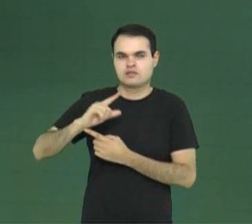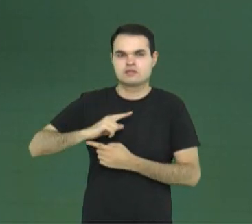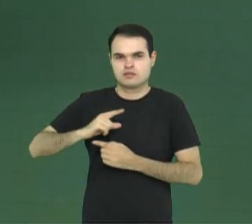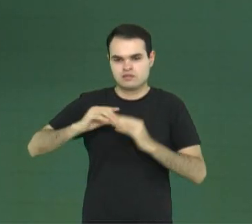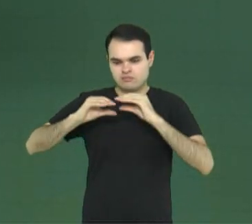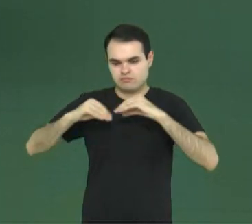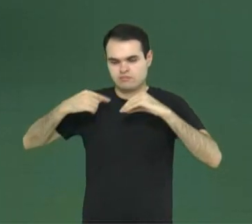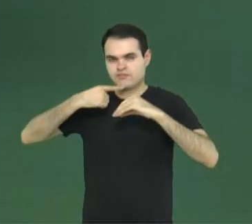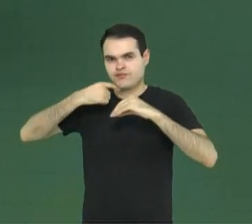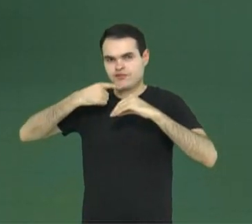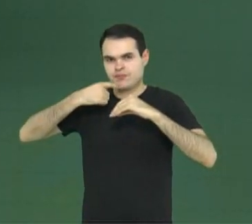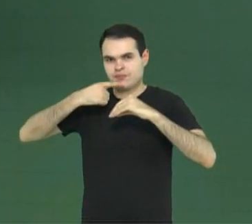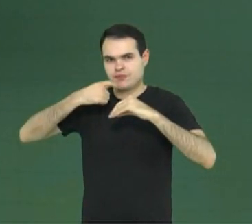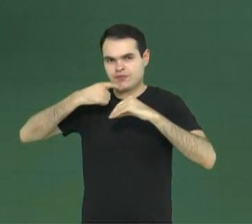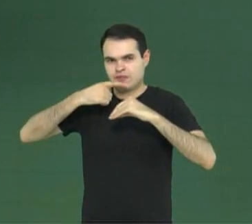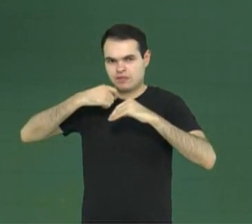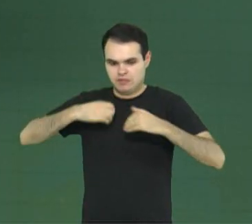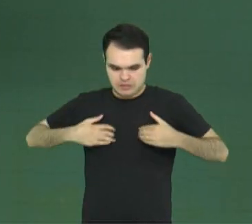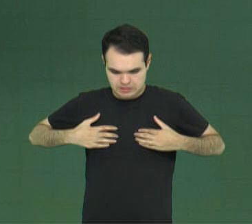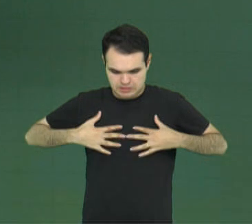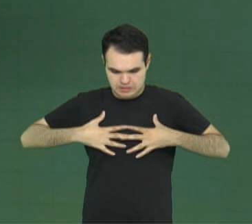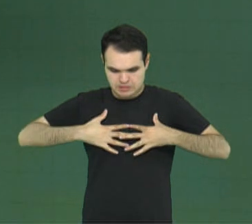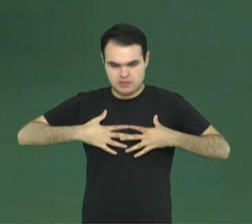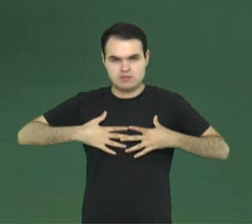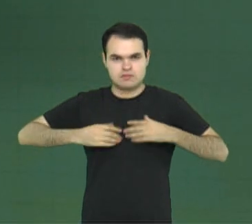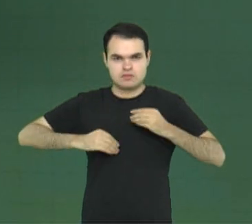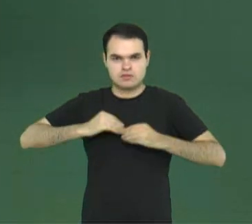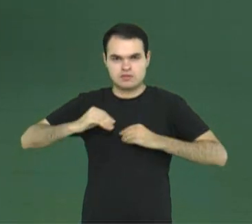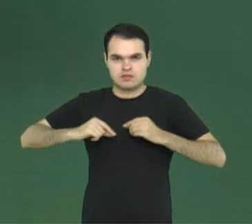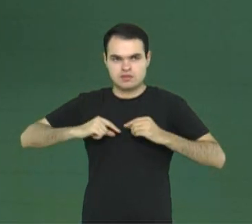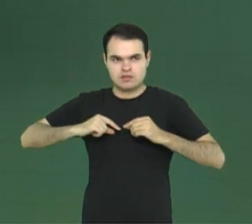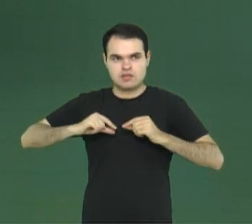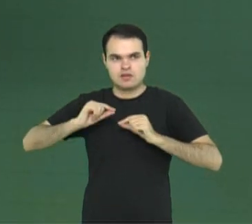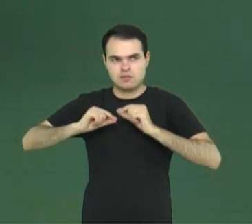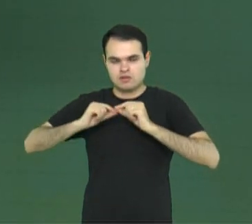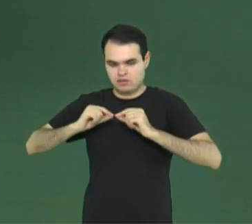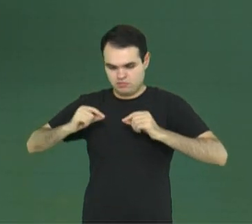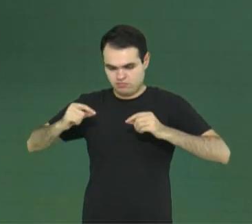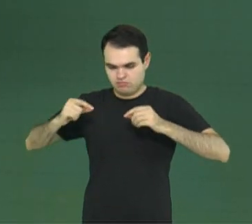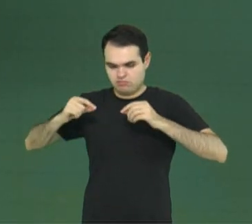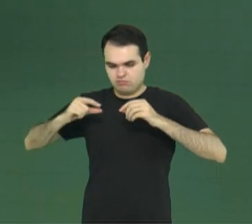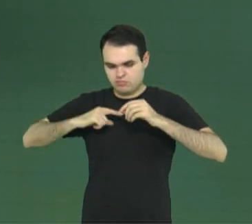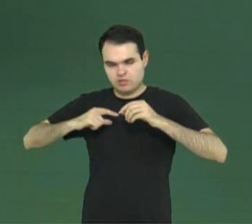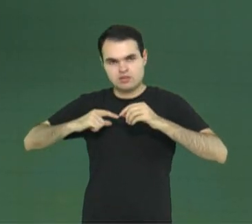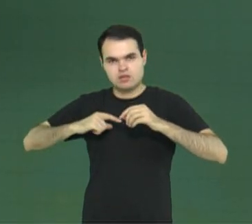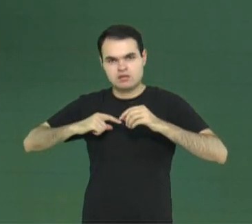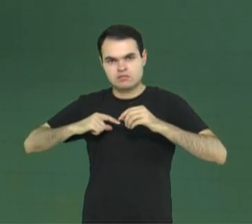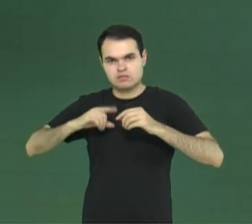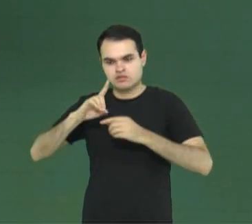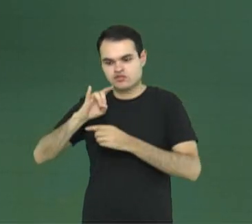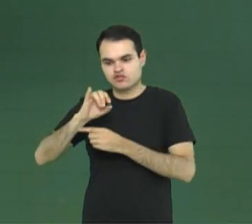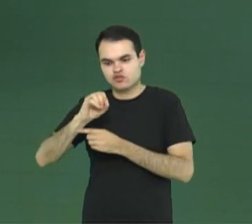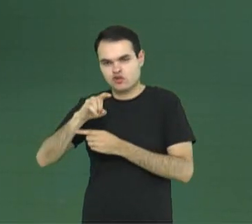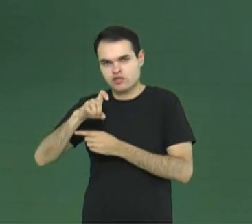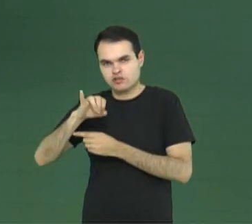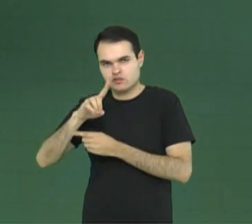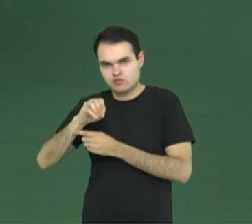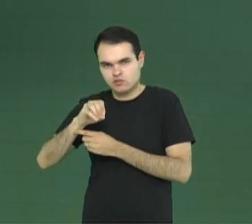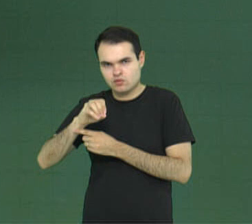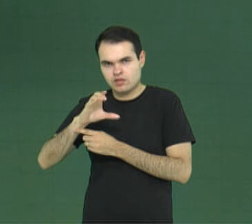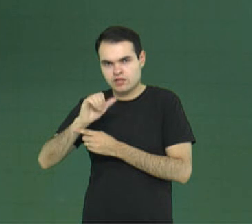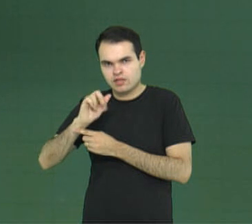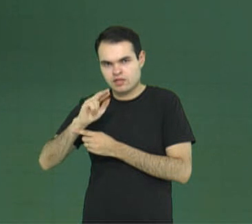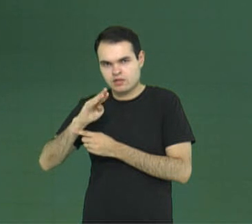vermelho, a hemoglobina. A hemoglobina vai passar por difusão, esse dióxido de carbono vai passar do meio de